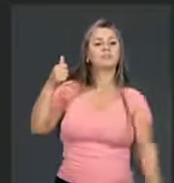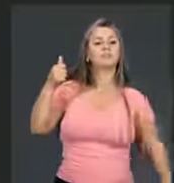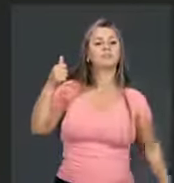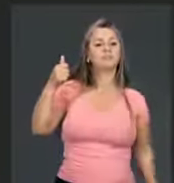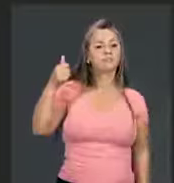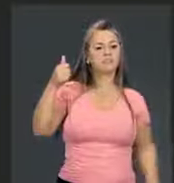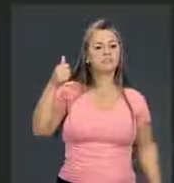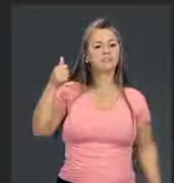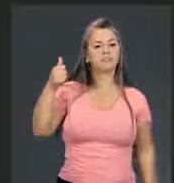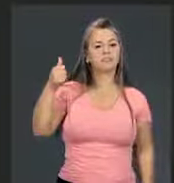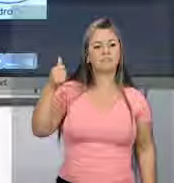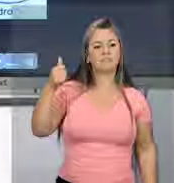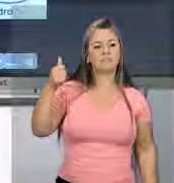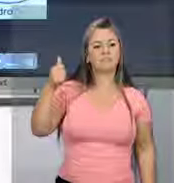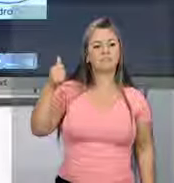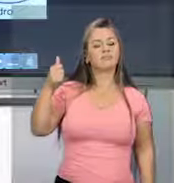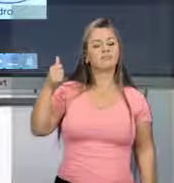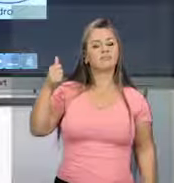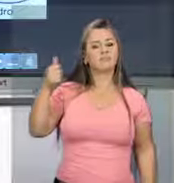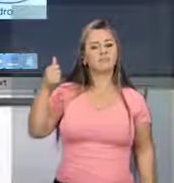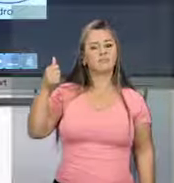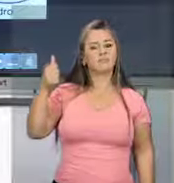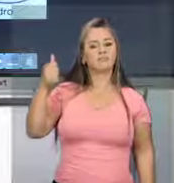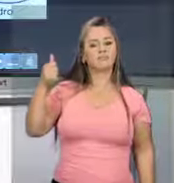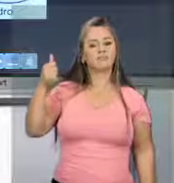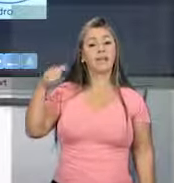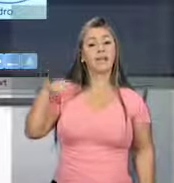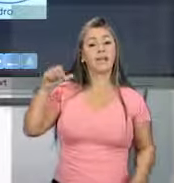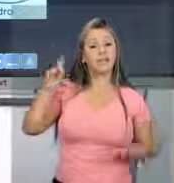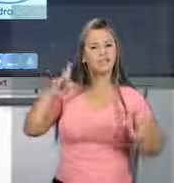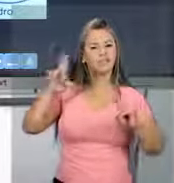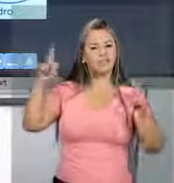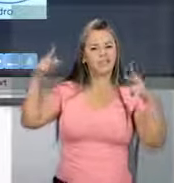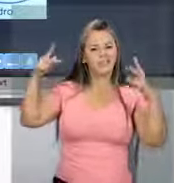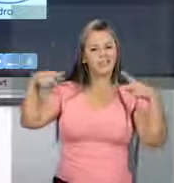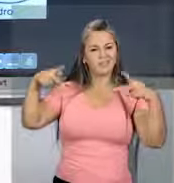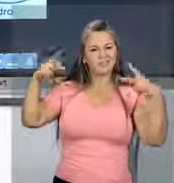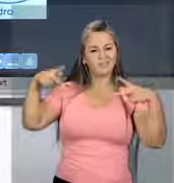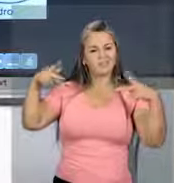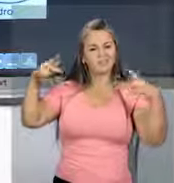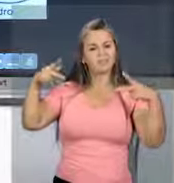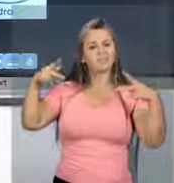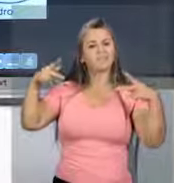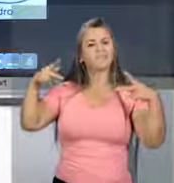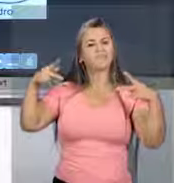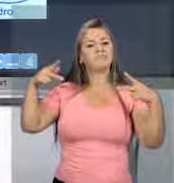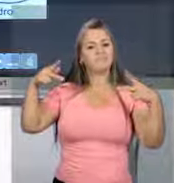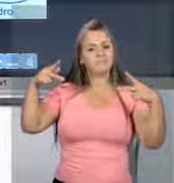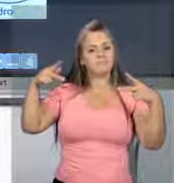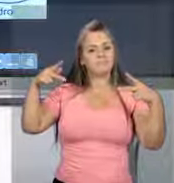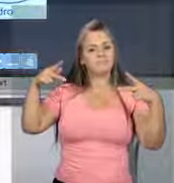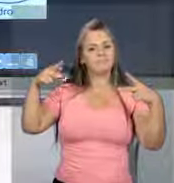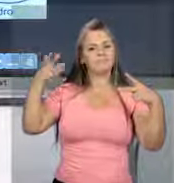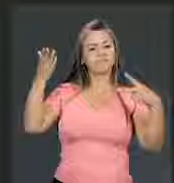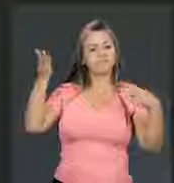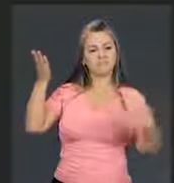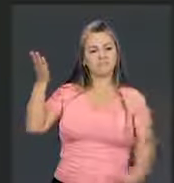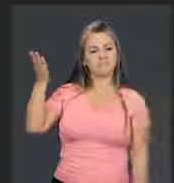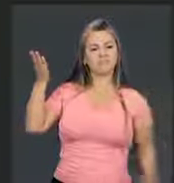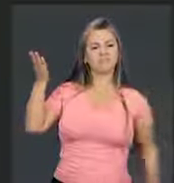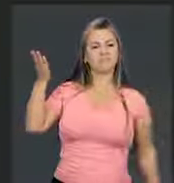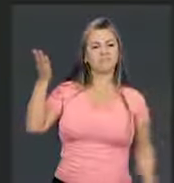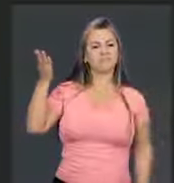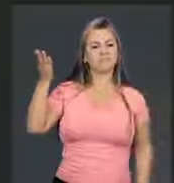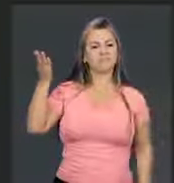negativo, ocorrendo assim uma diferença de potencial entre as 2 extremidades. Nesse caso,